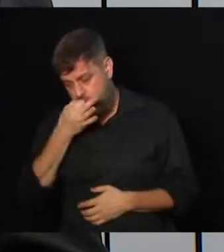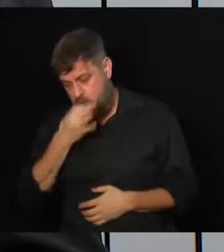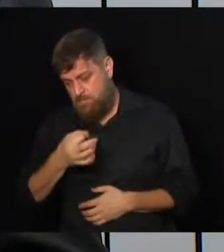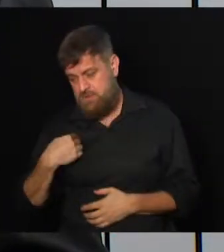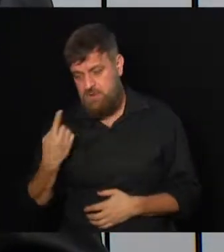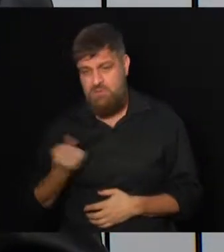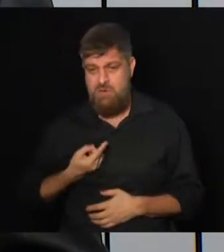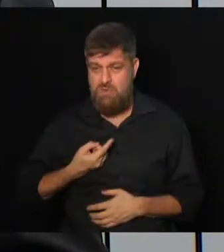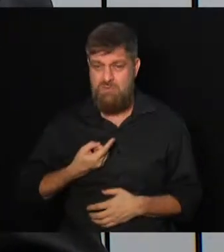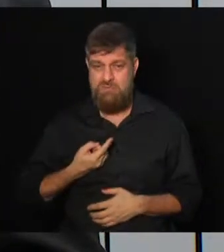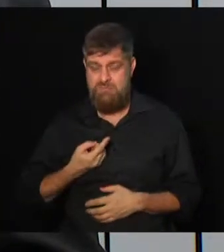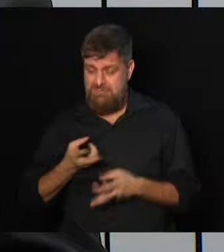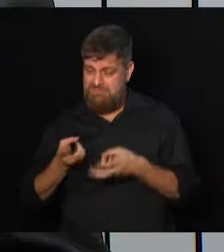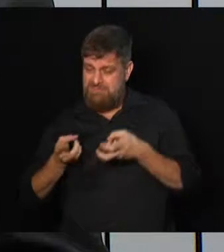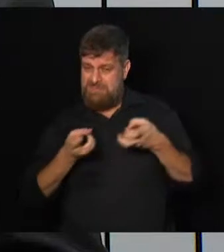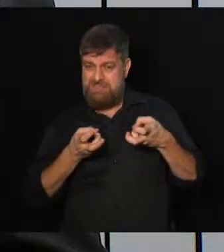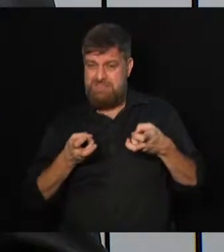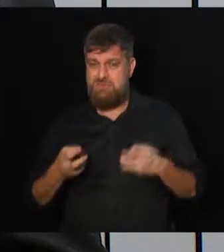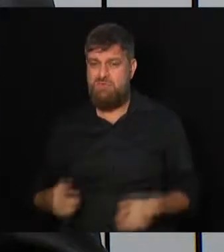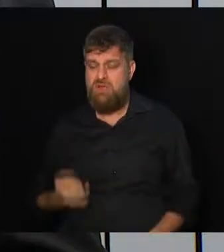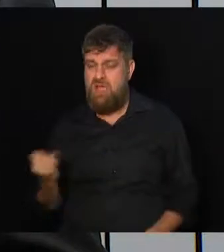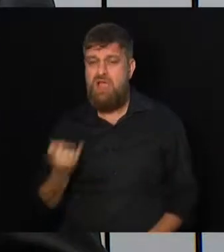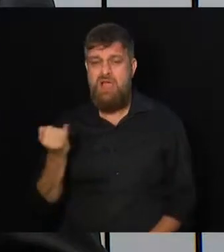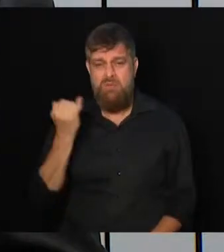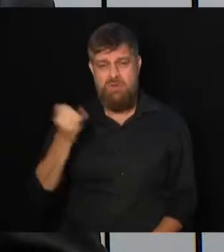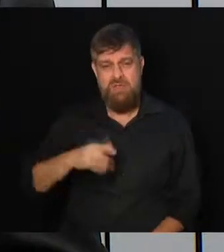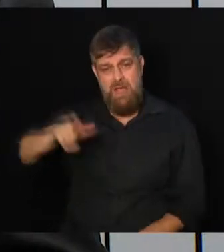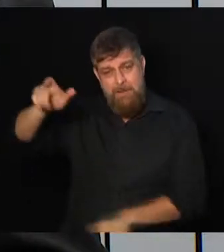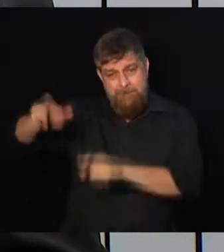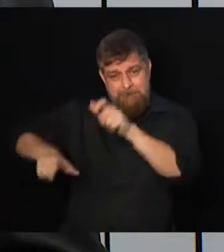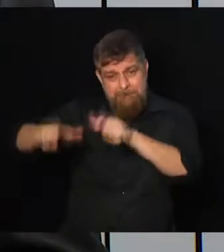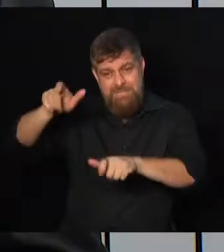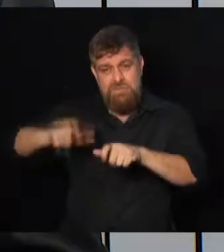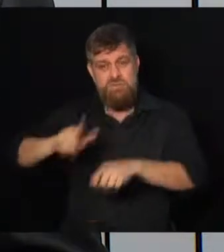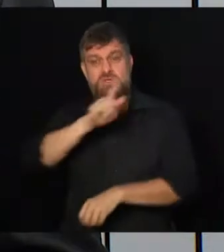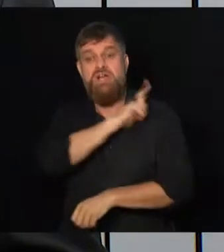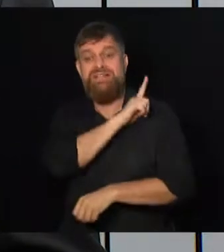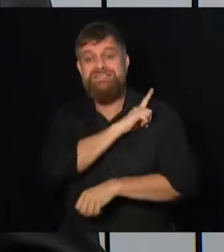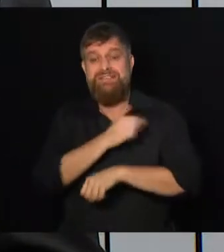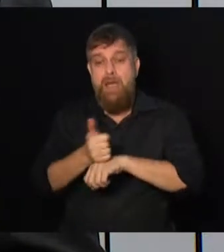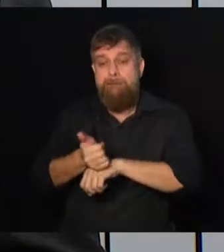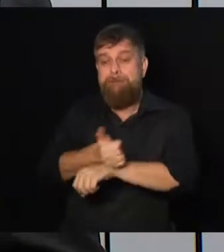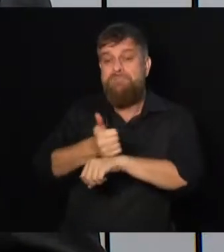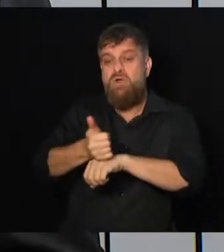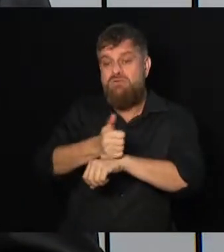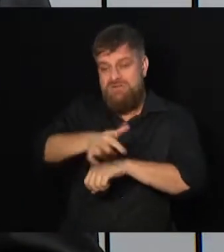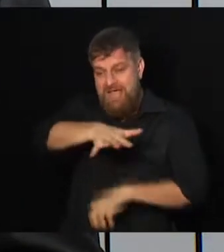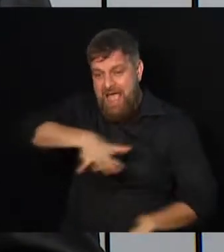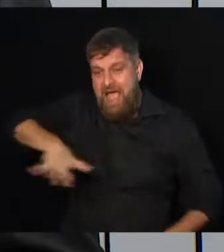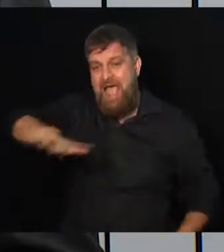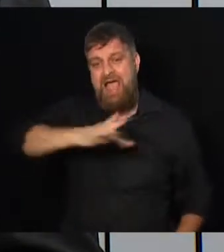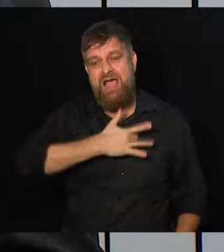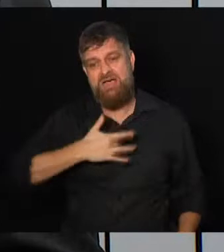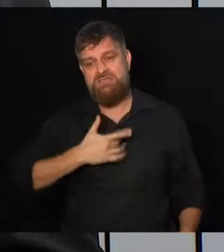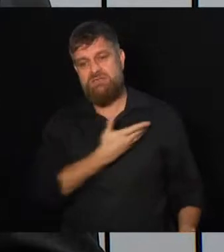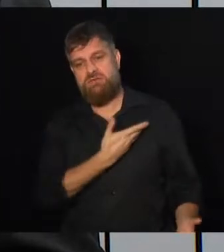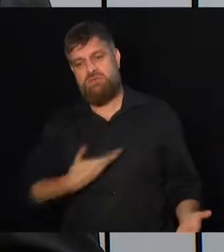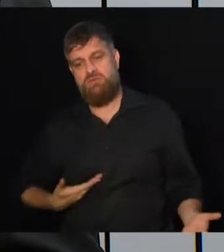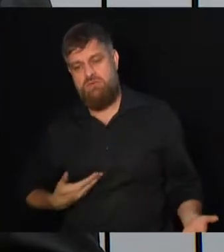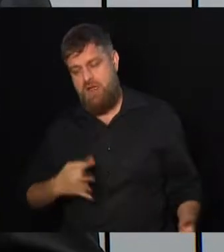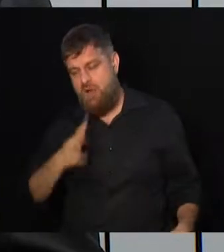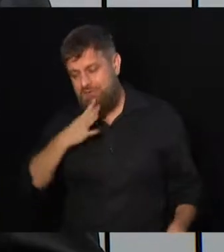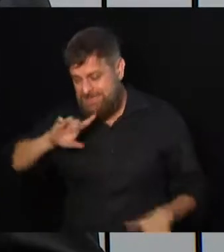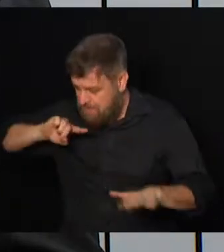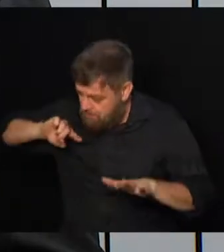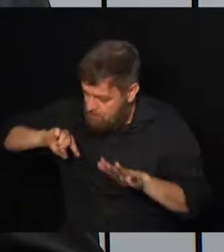é importante, como ele disse, de pessoas que conheçam do assunto. Conheçam do assunto. Nós,